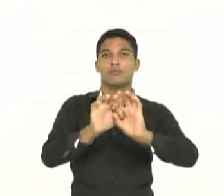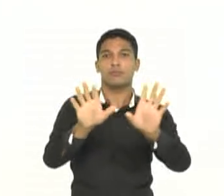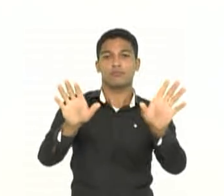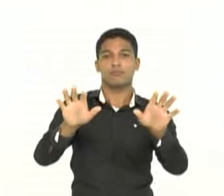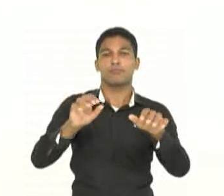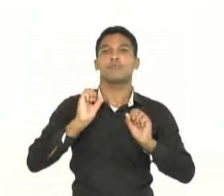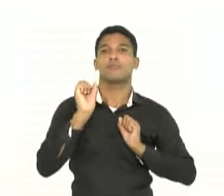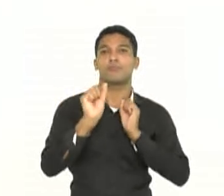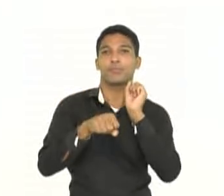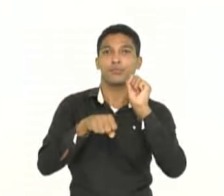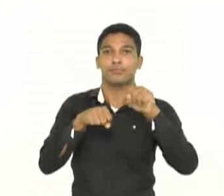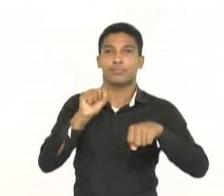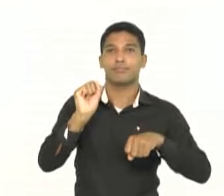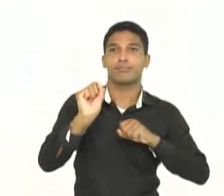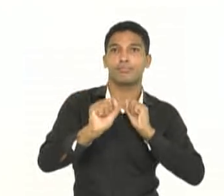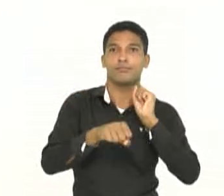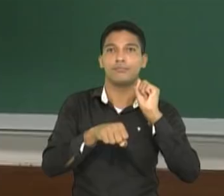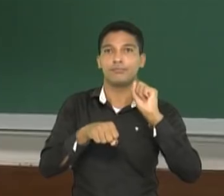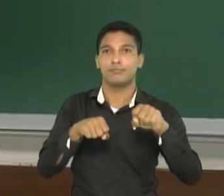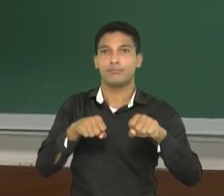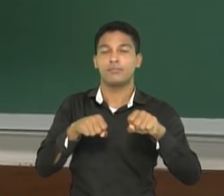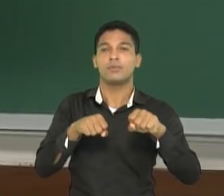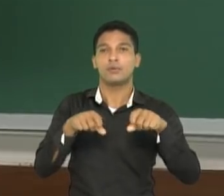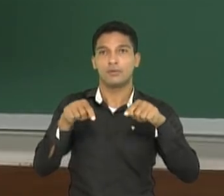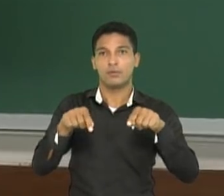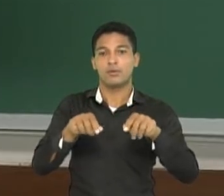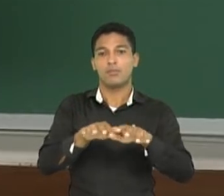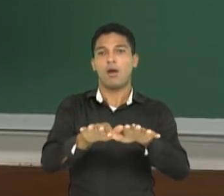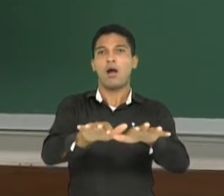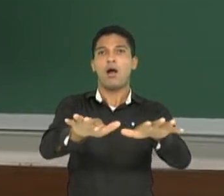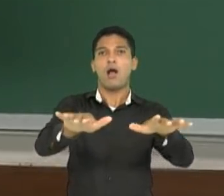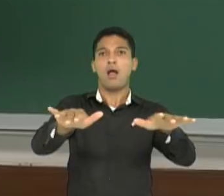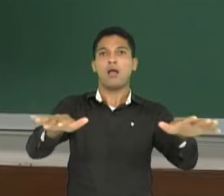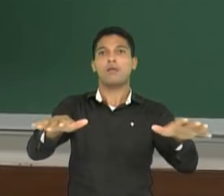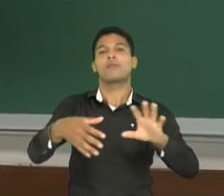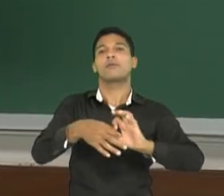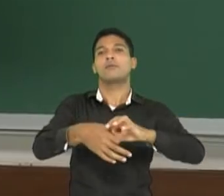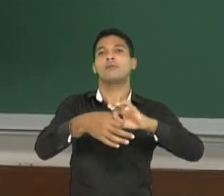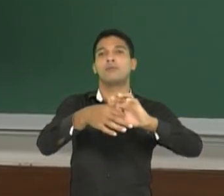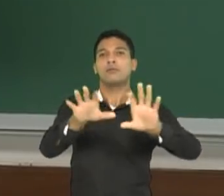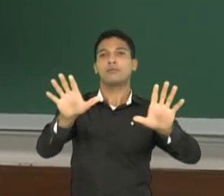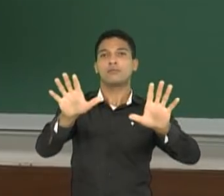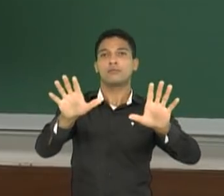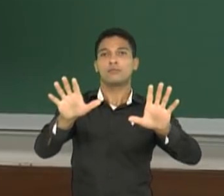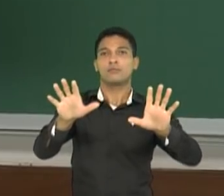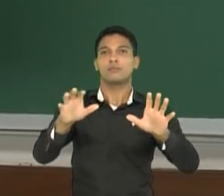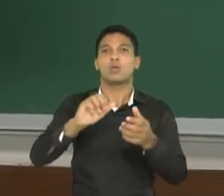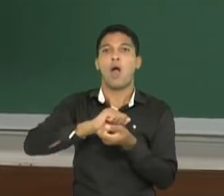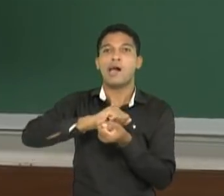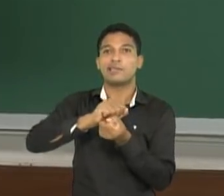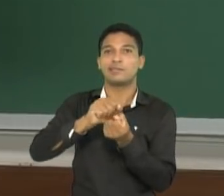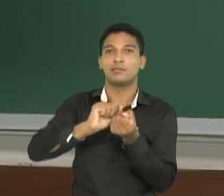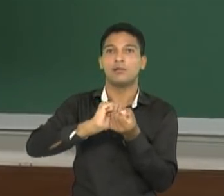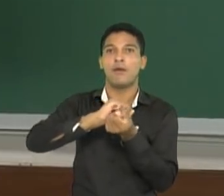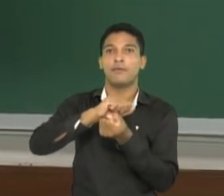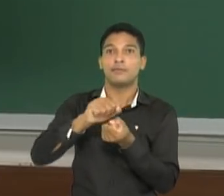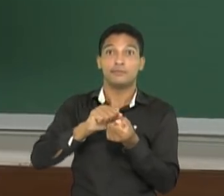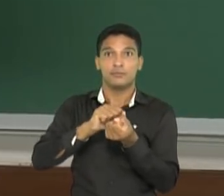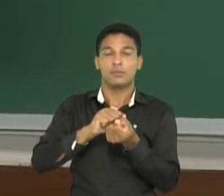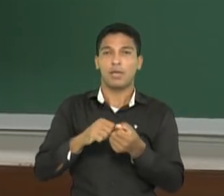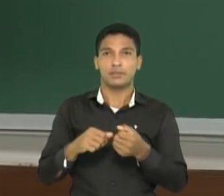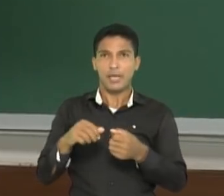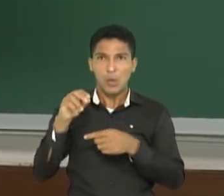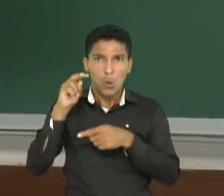aí algumas áreas de cultivo de pastagem, esses animais ficam soltos nessas áreas, né? Sem receber ali muitos